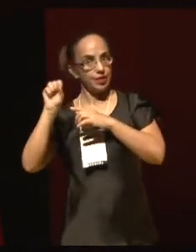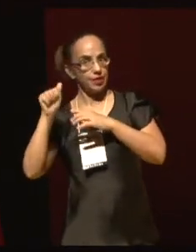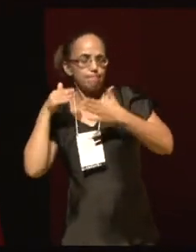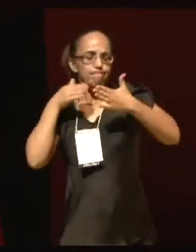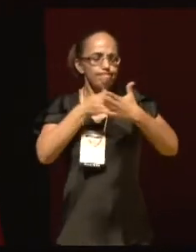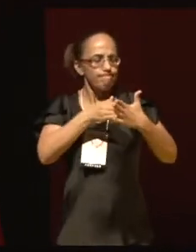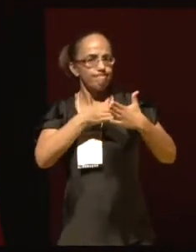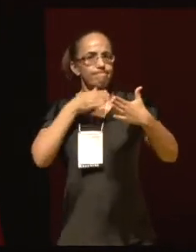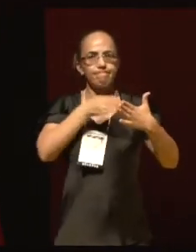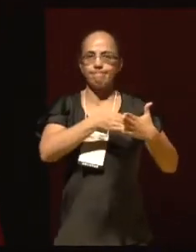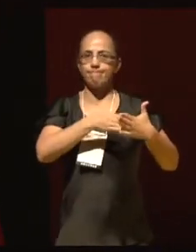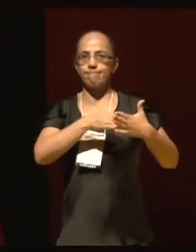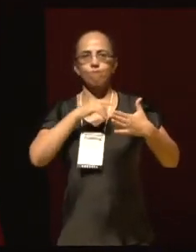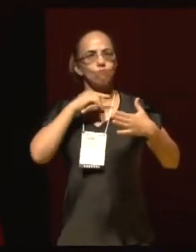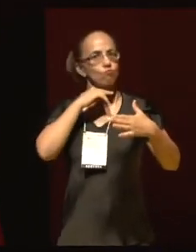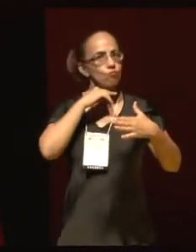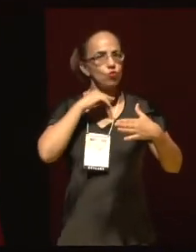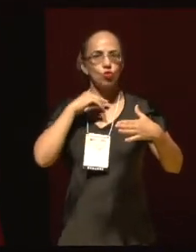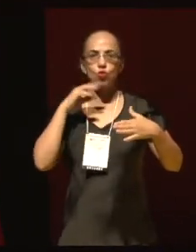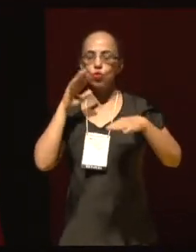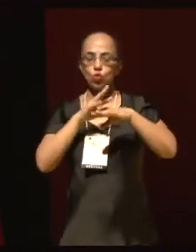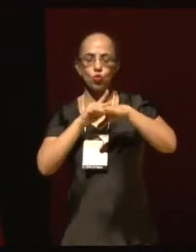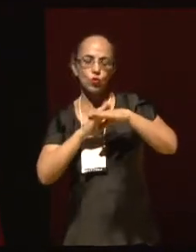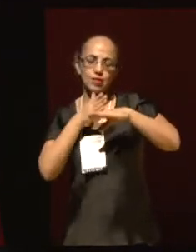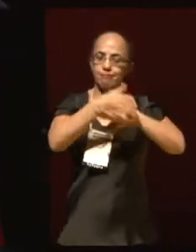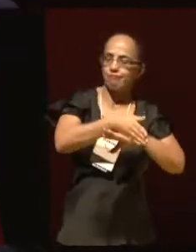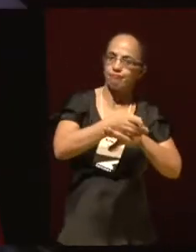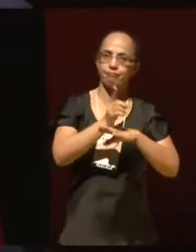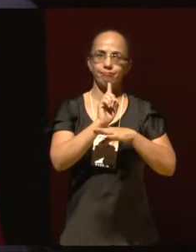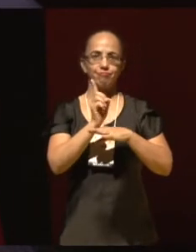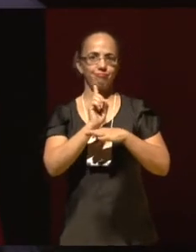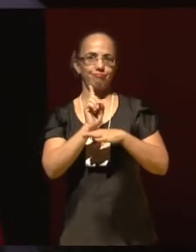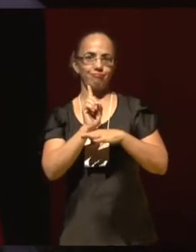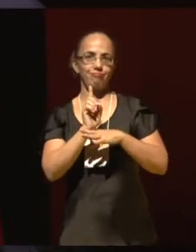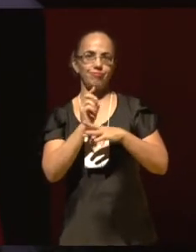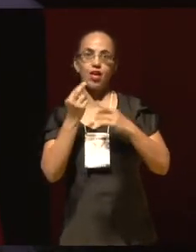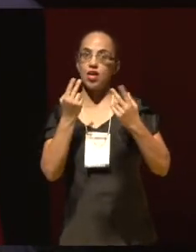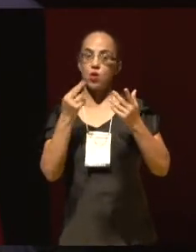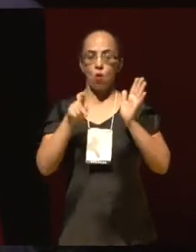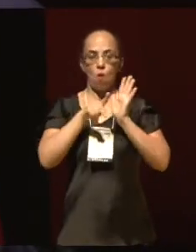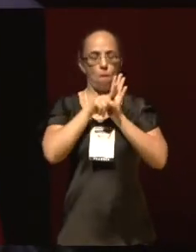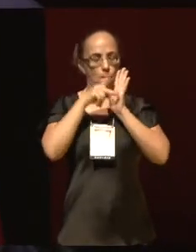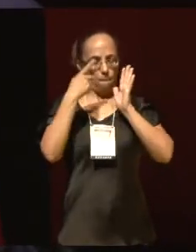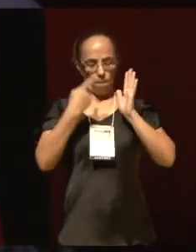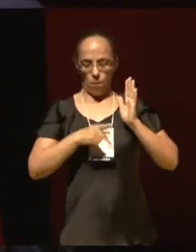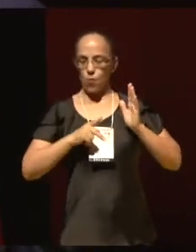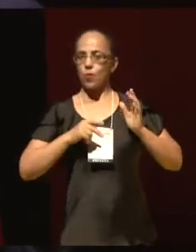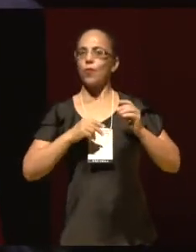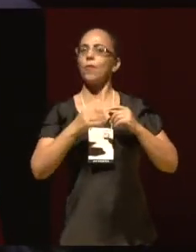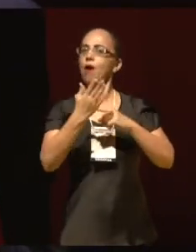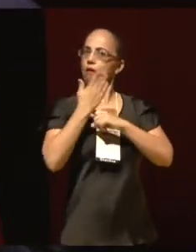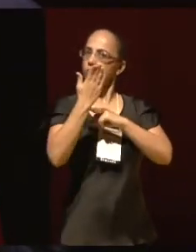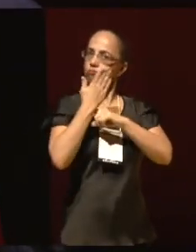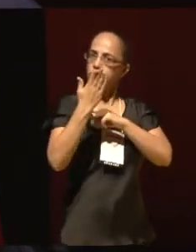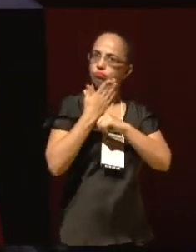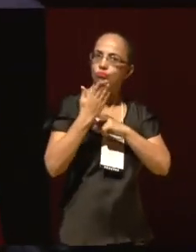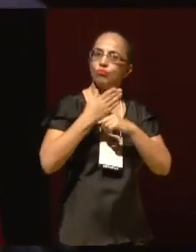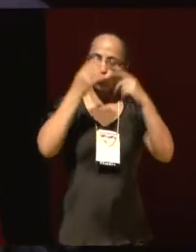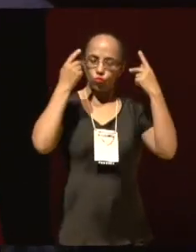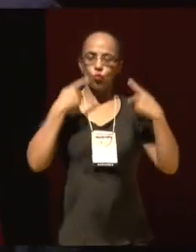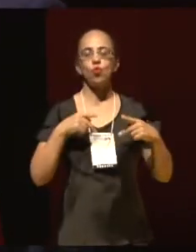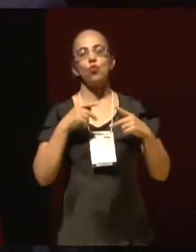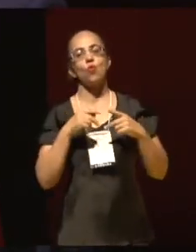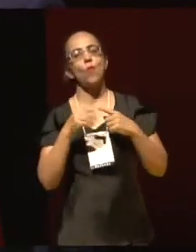defesas psicológicas. Porque são como as defesas imunitárias do corpo. Protegem. Protegem das